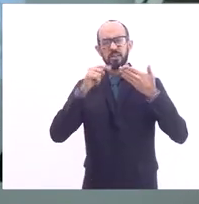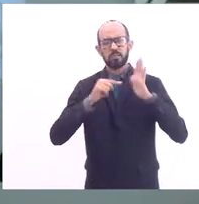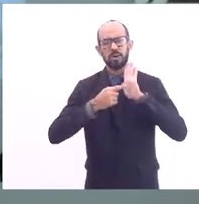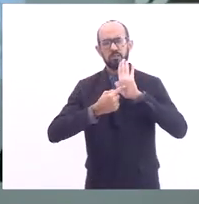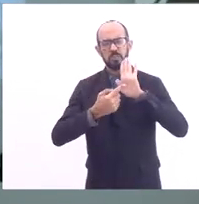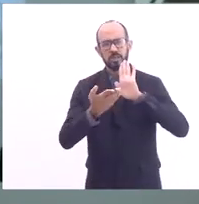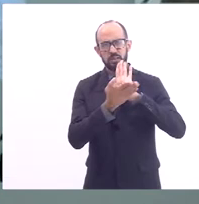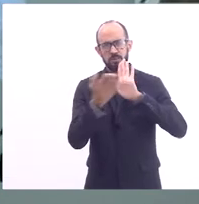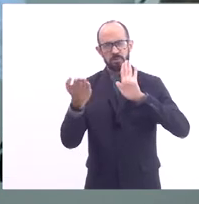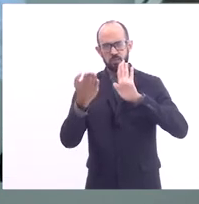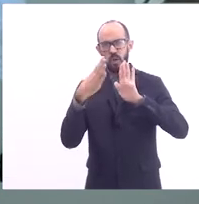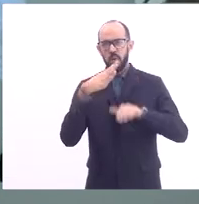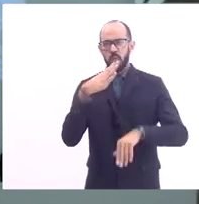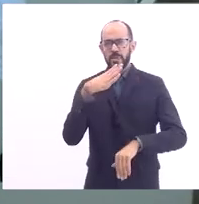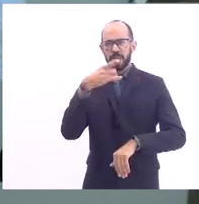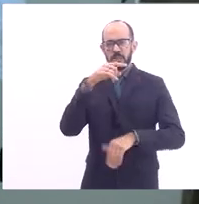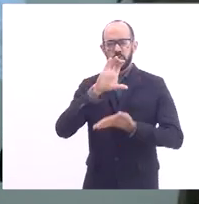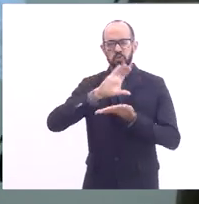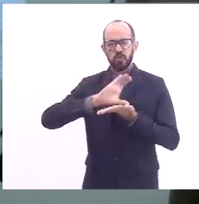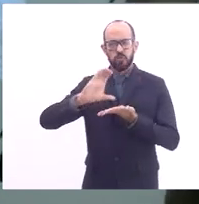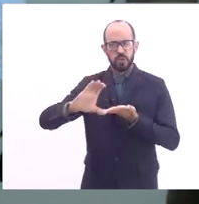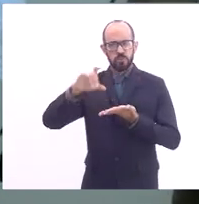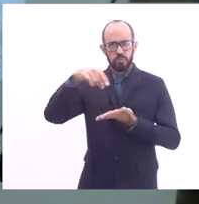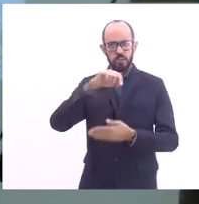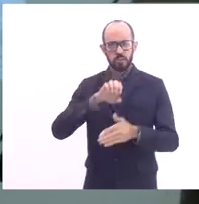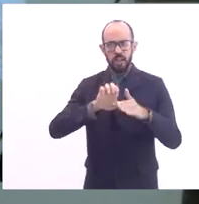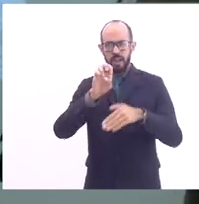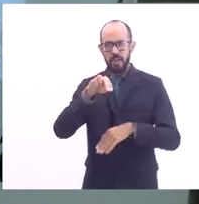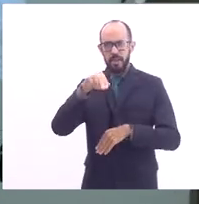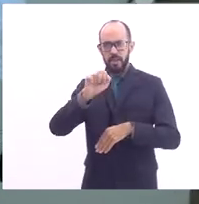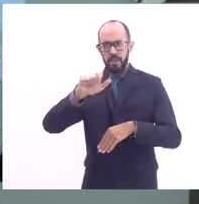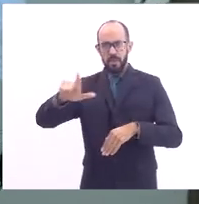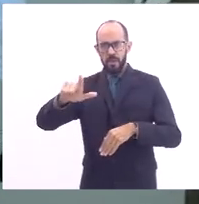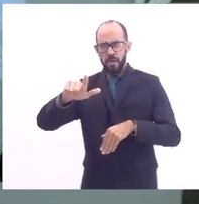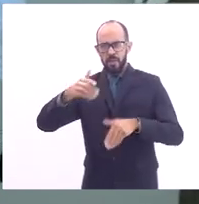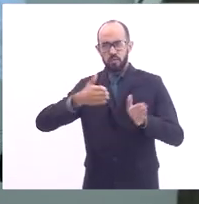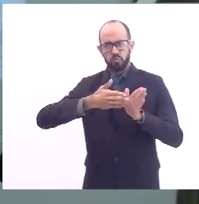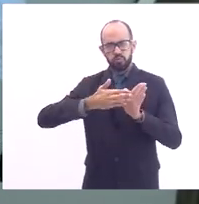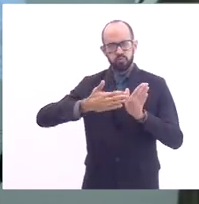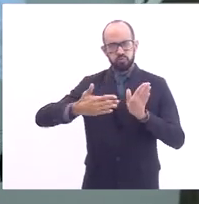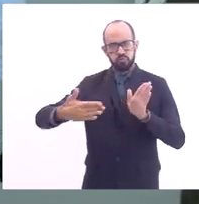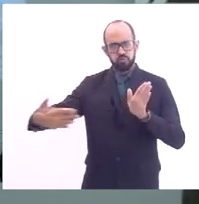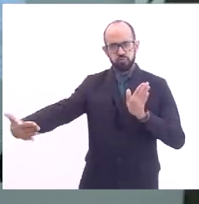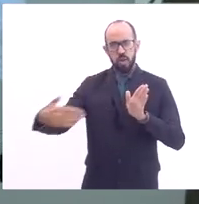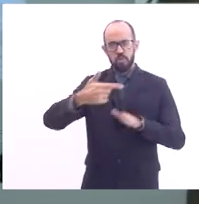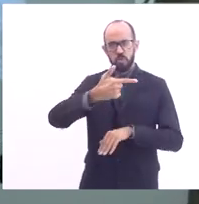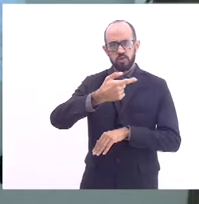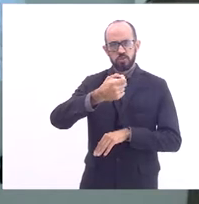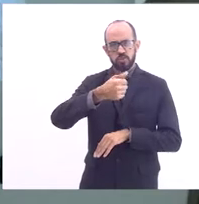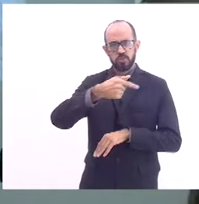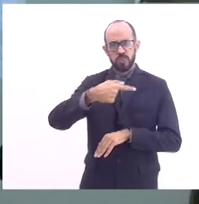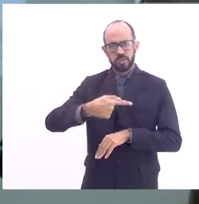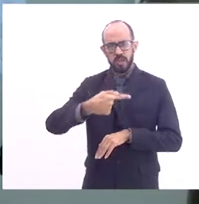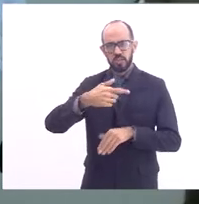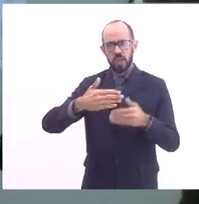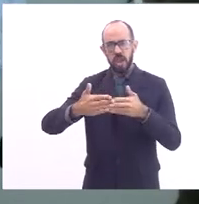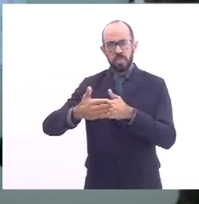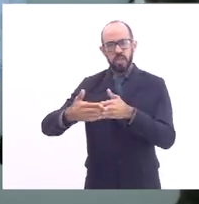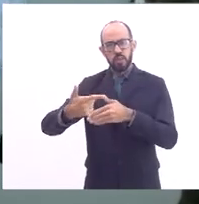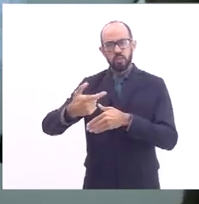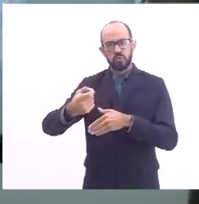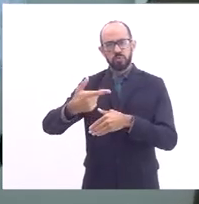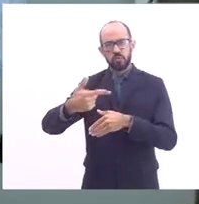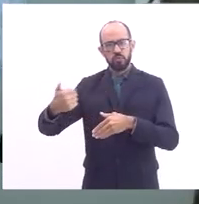para conhecimento, dos investimentos realizados pela Enel no decorrer aí do prazo de 2017 até 2021.